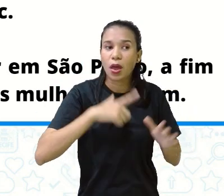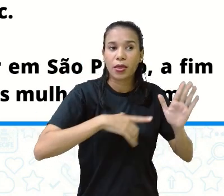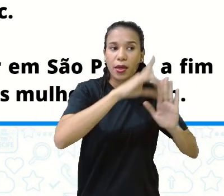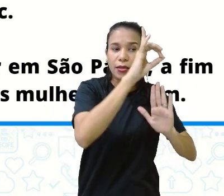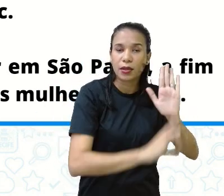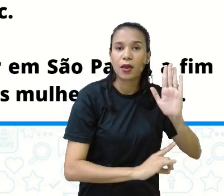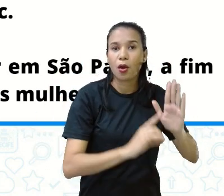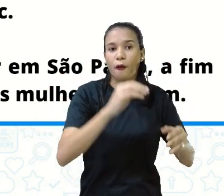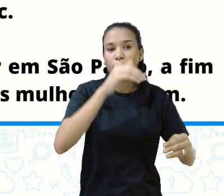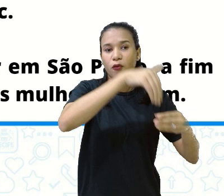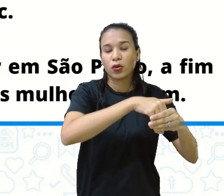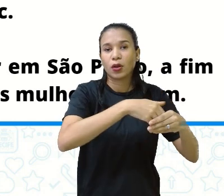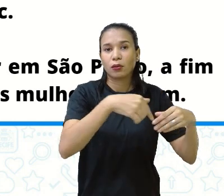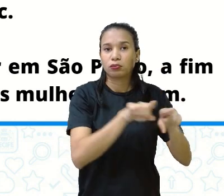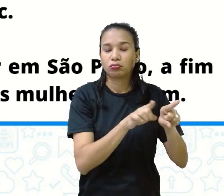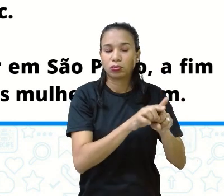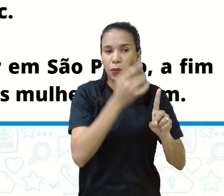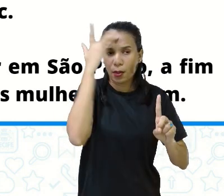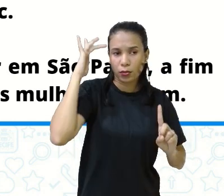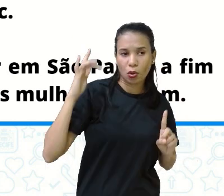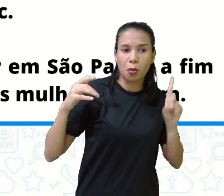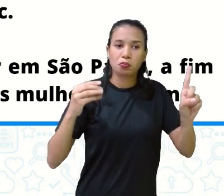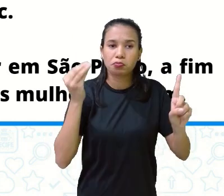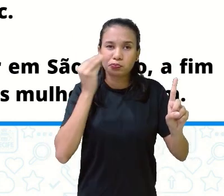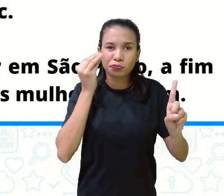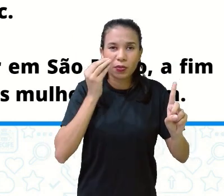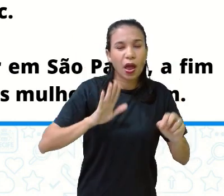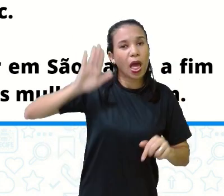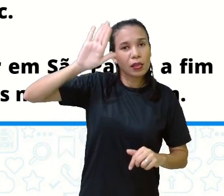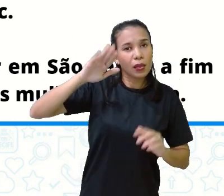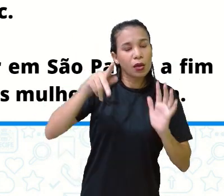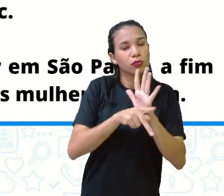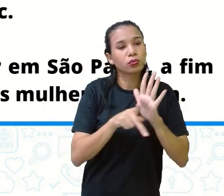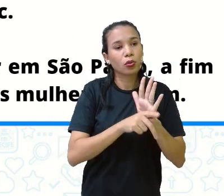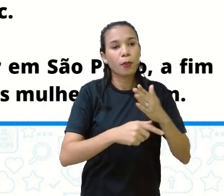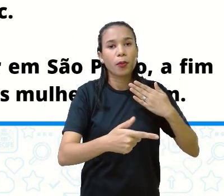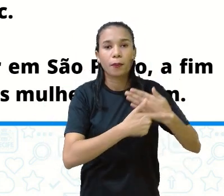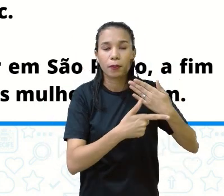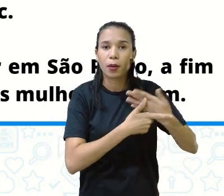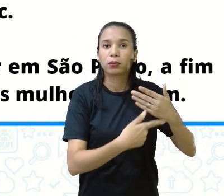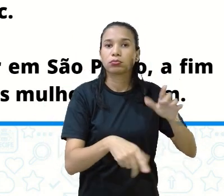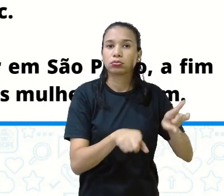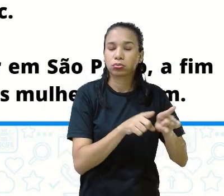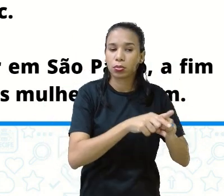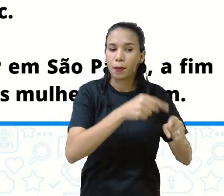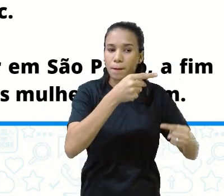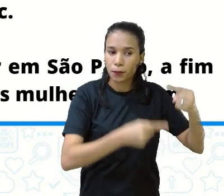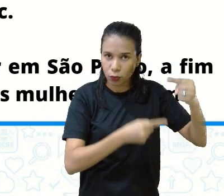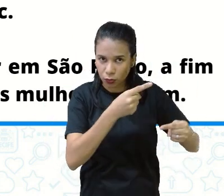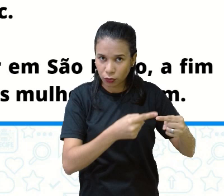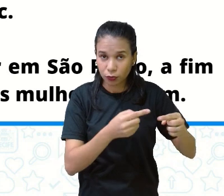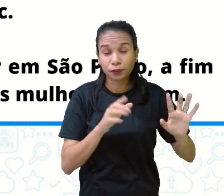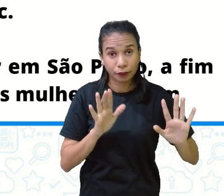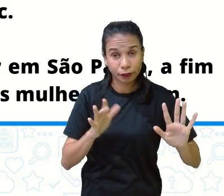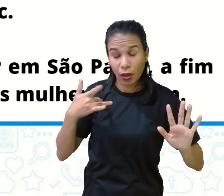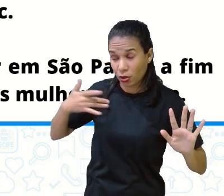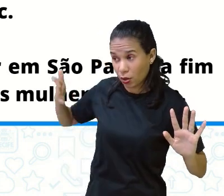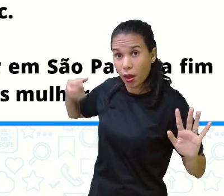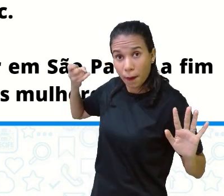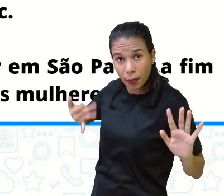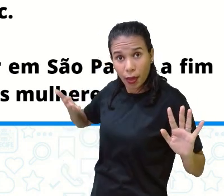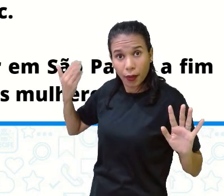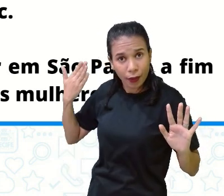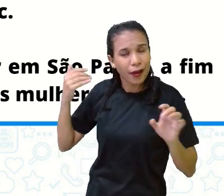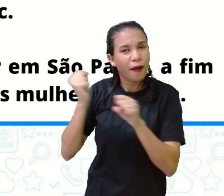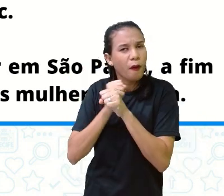de votar e serem eleitas para cargos no Executivo e Legislativo, como eu tinha falado para vocês.